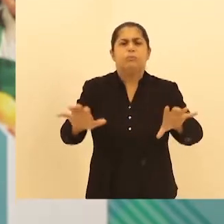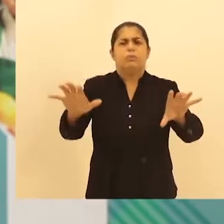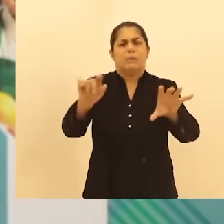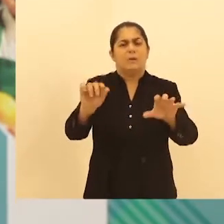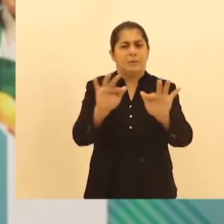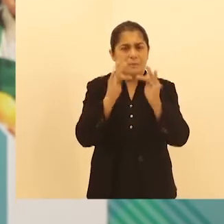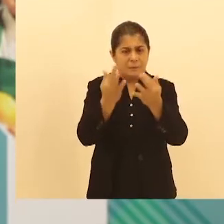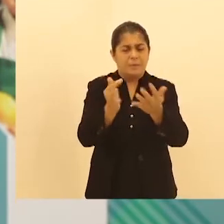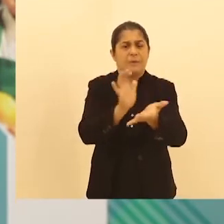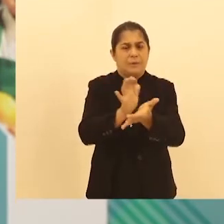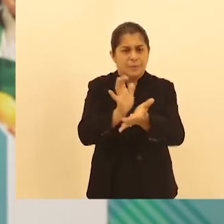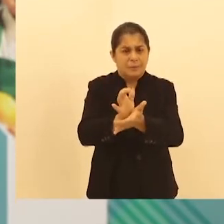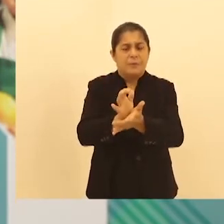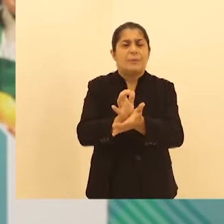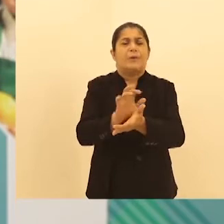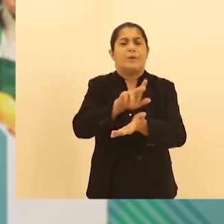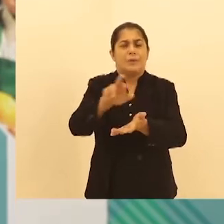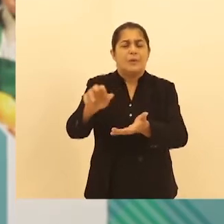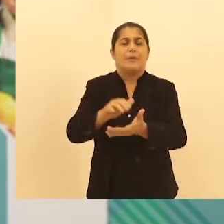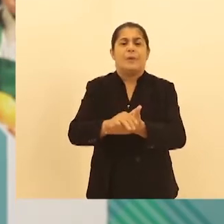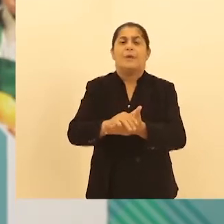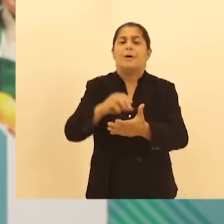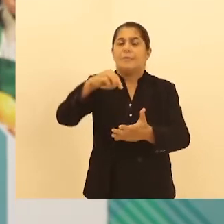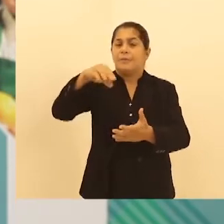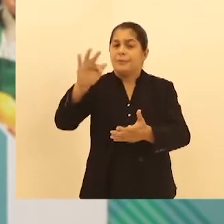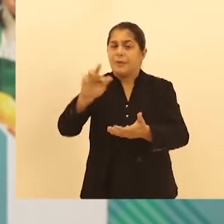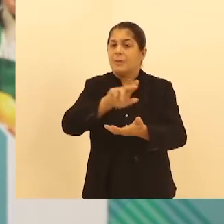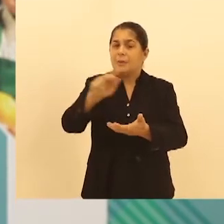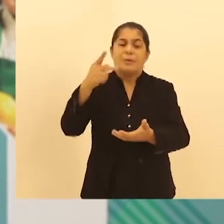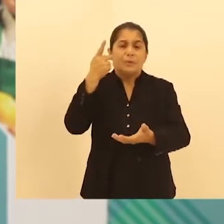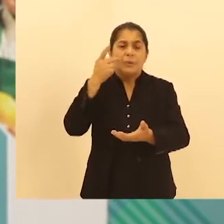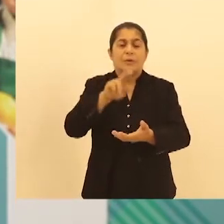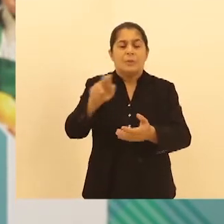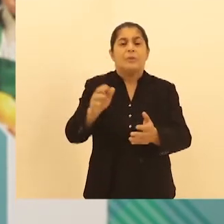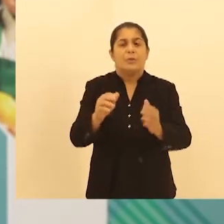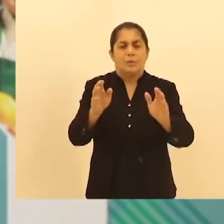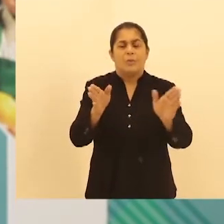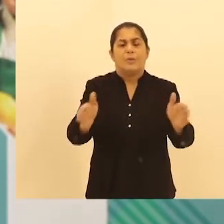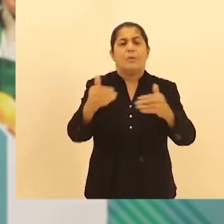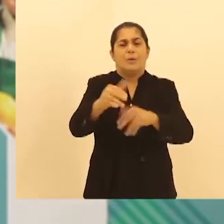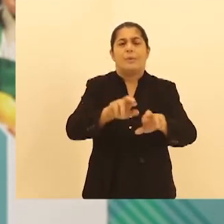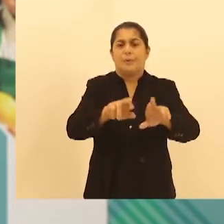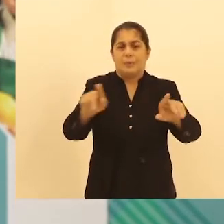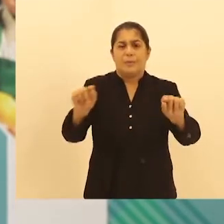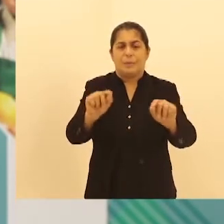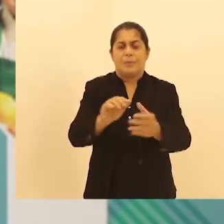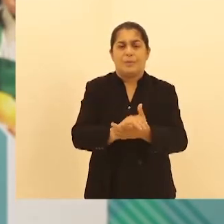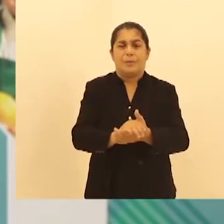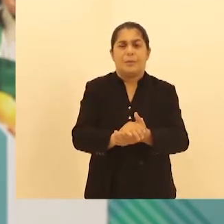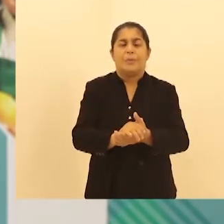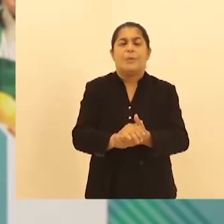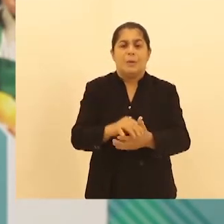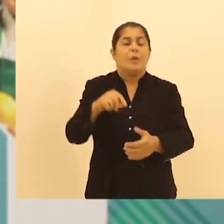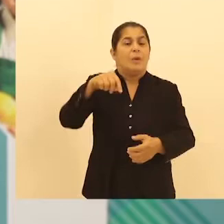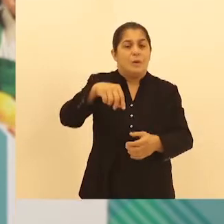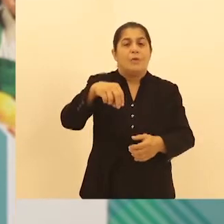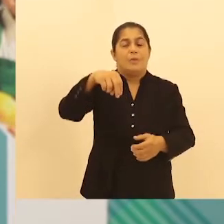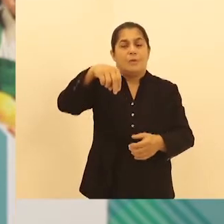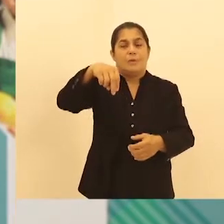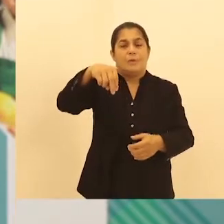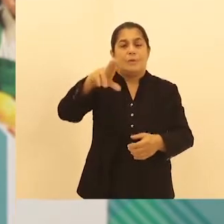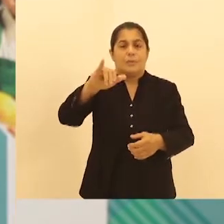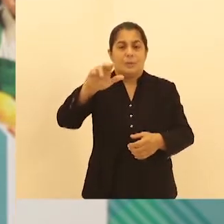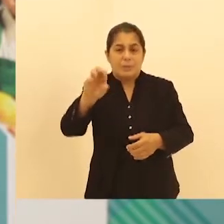cível da família da fazenda e promotores auxiliares receber os seus gabinetes com a inauguração do novo lance viu joão